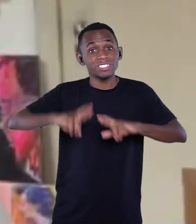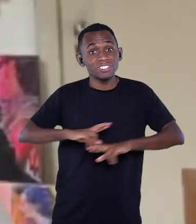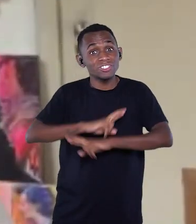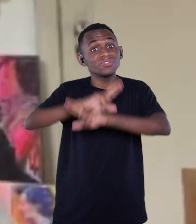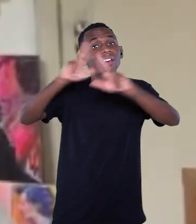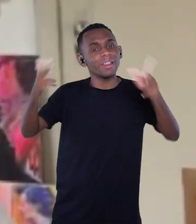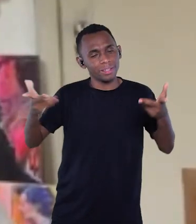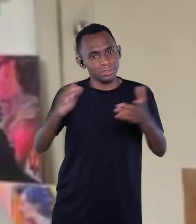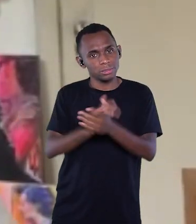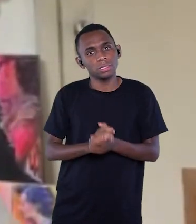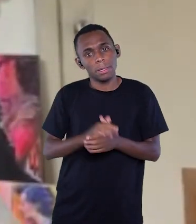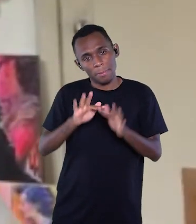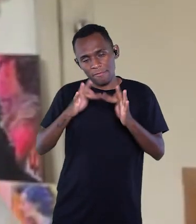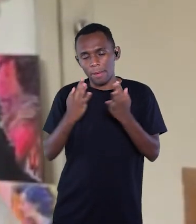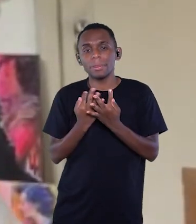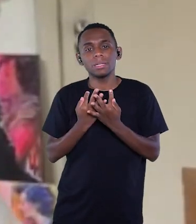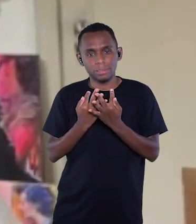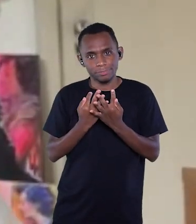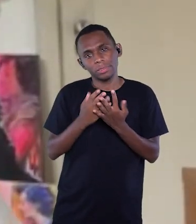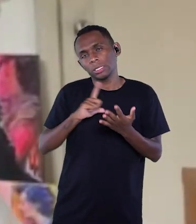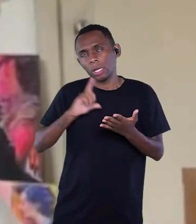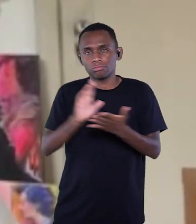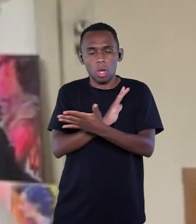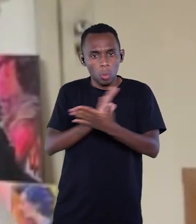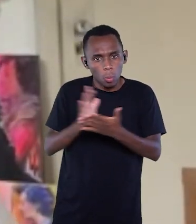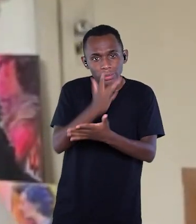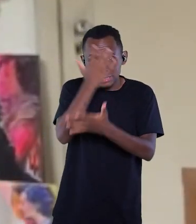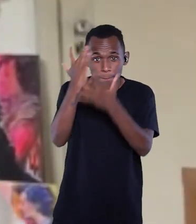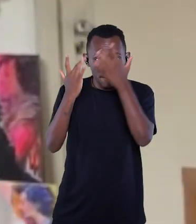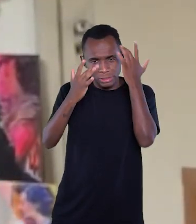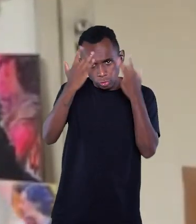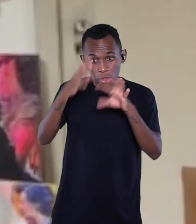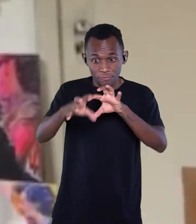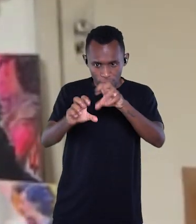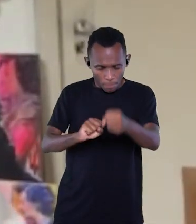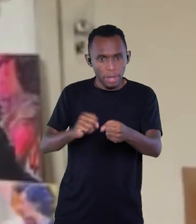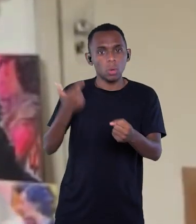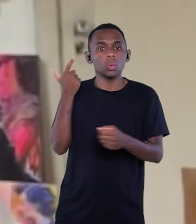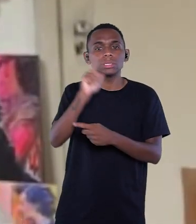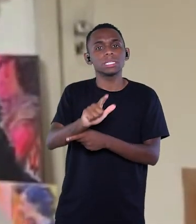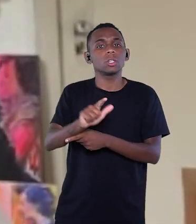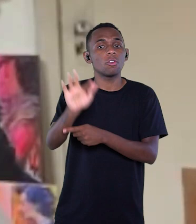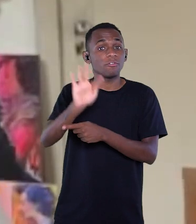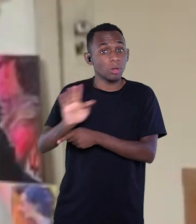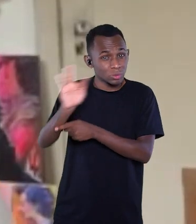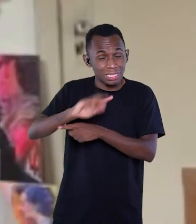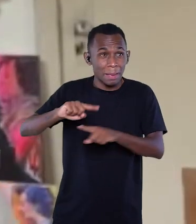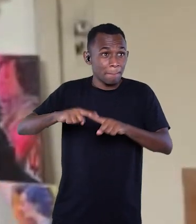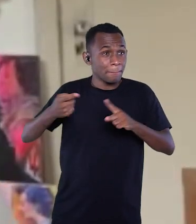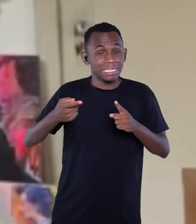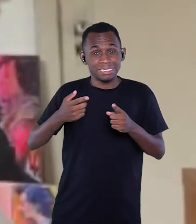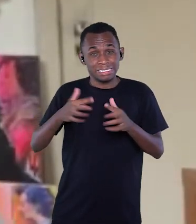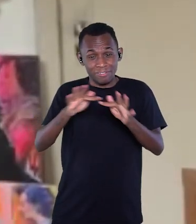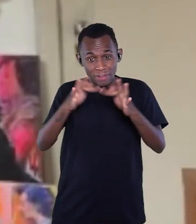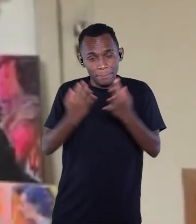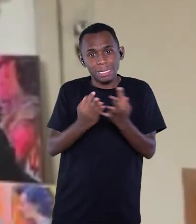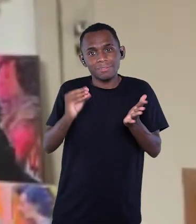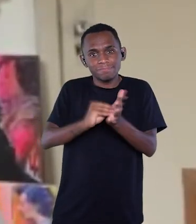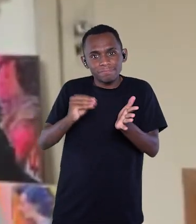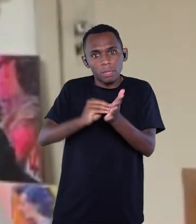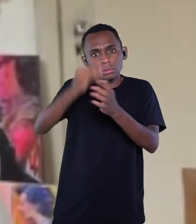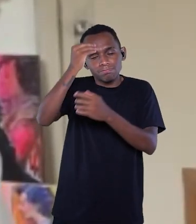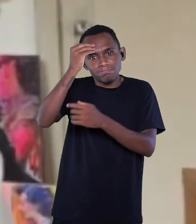família, apesar de terem pessoas que se formaram na faculdade e tal, ele não é uma família muito intelectualizada,